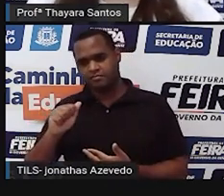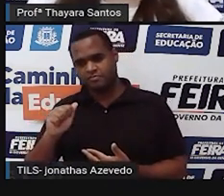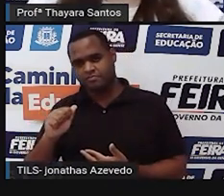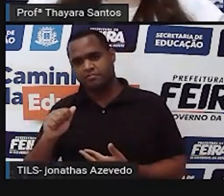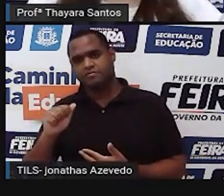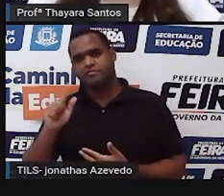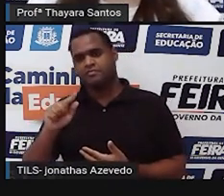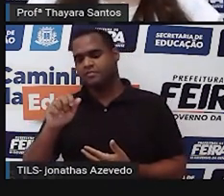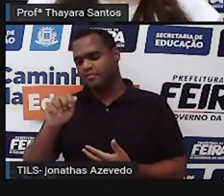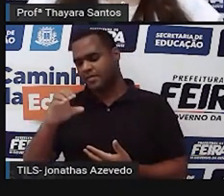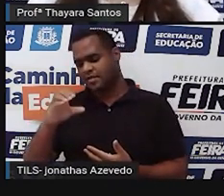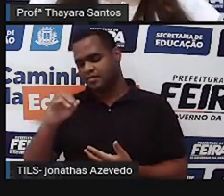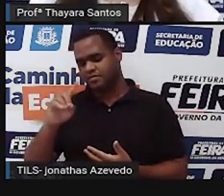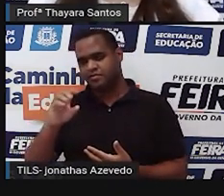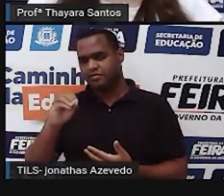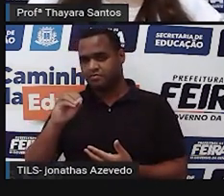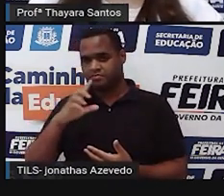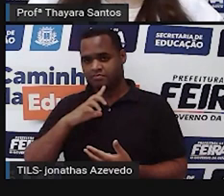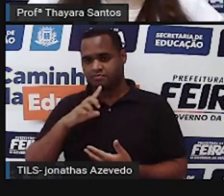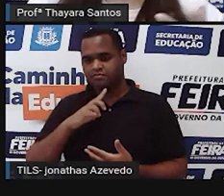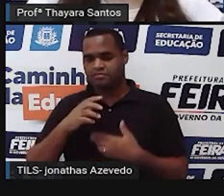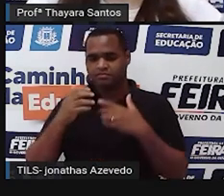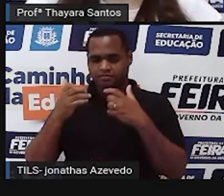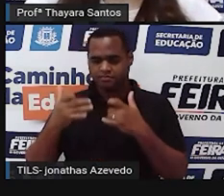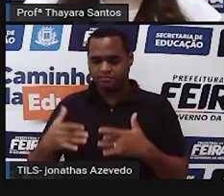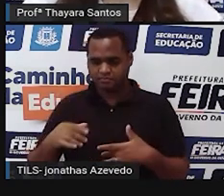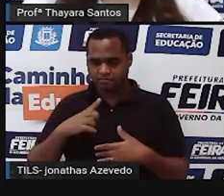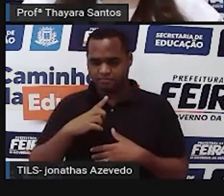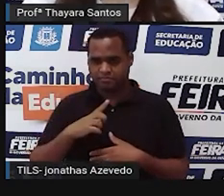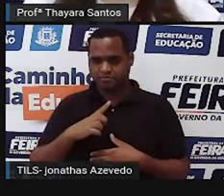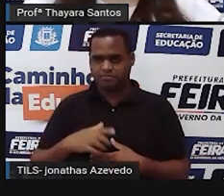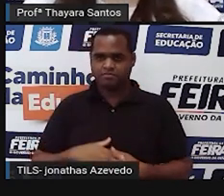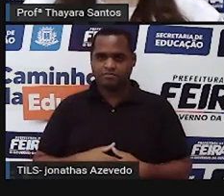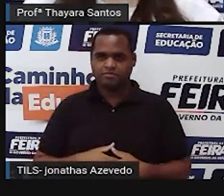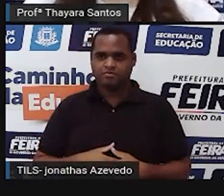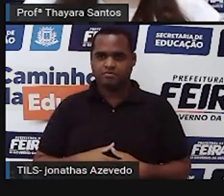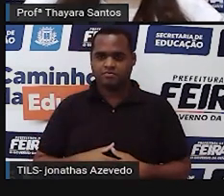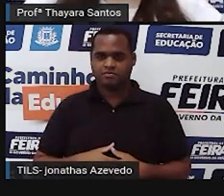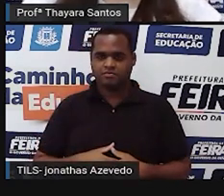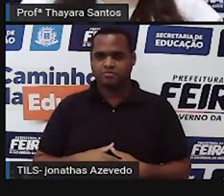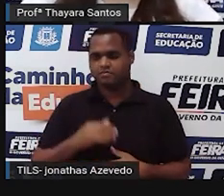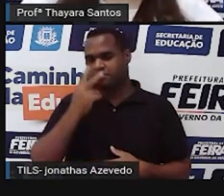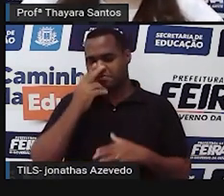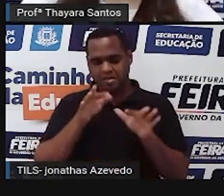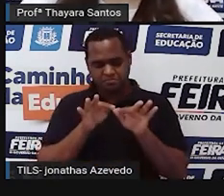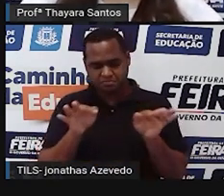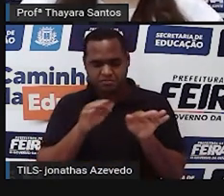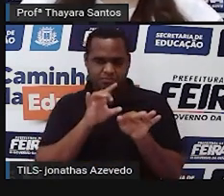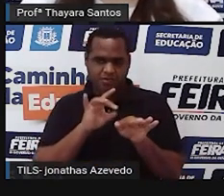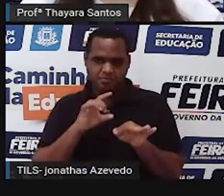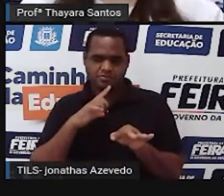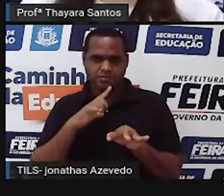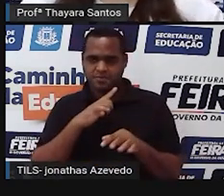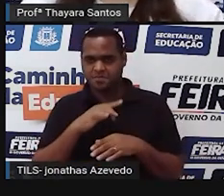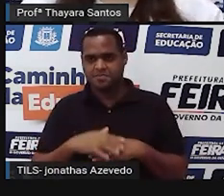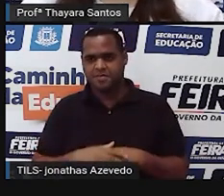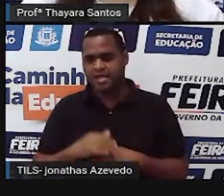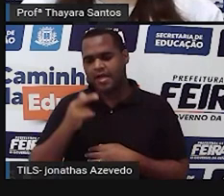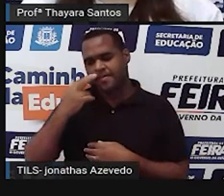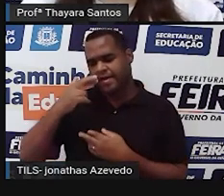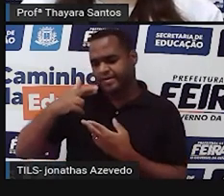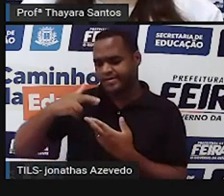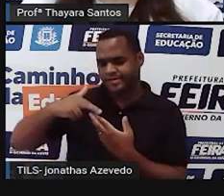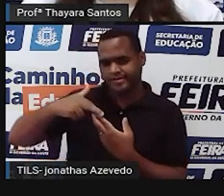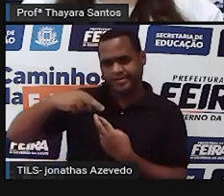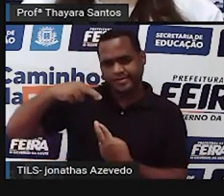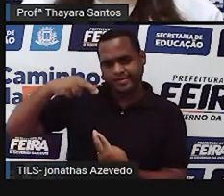ribonucleico ele é mais simples do que o DNA, né? O RNA ele é bem mais simples do que o DNA. Ele é uma fita simples, como a